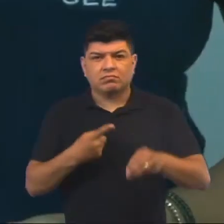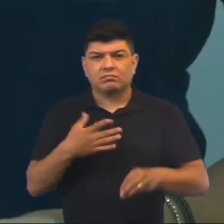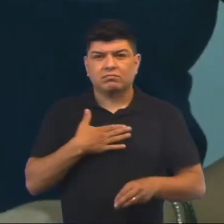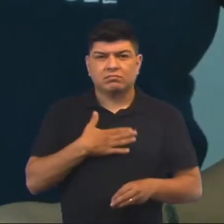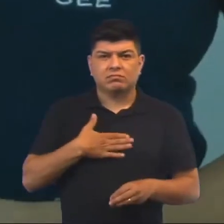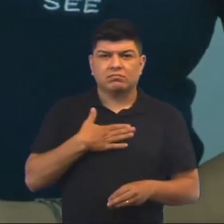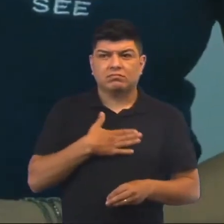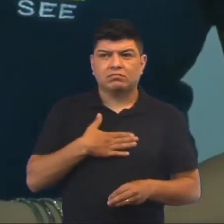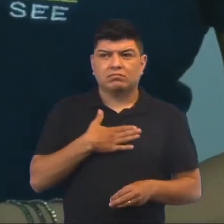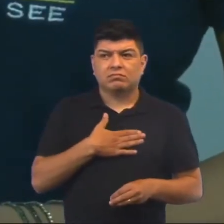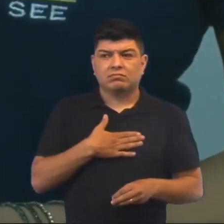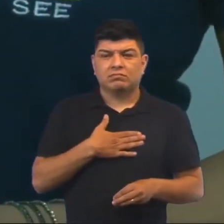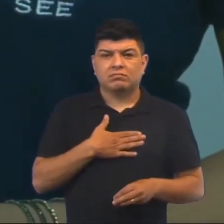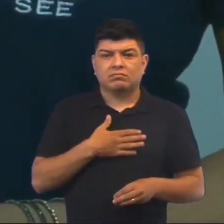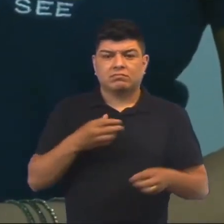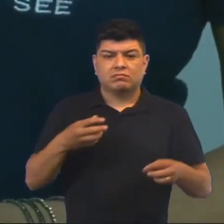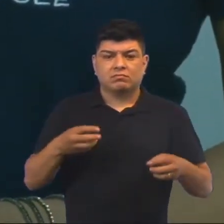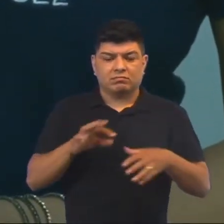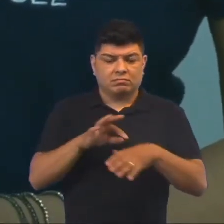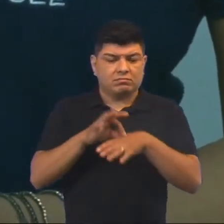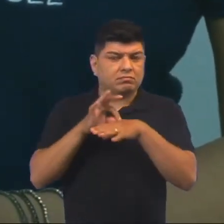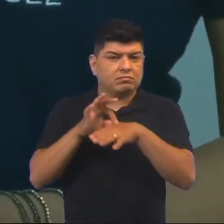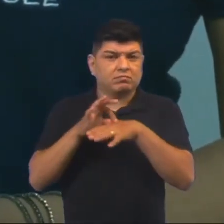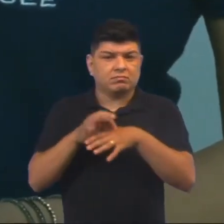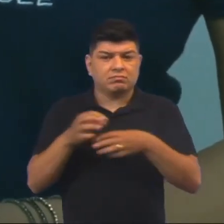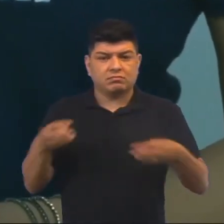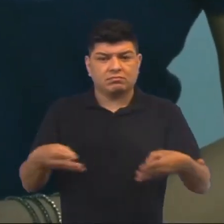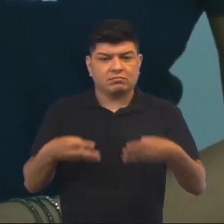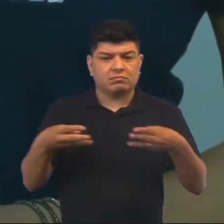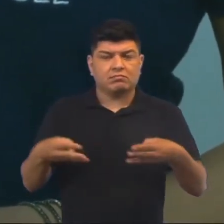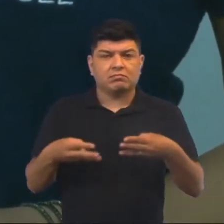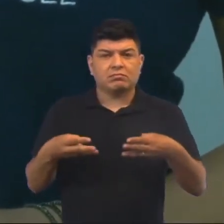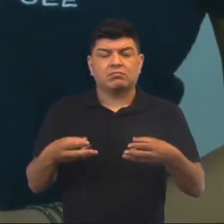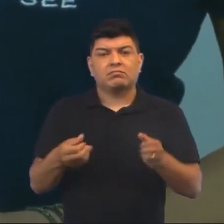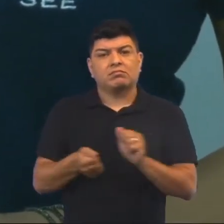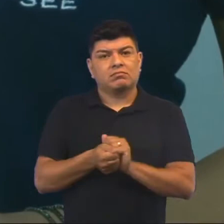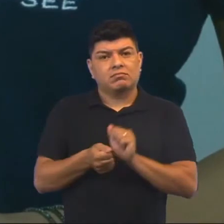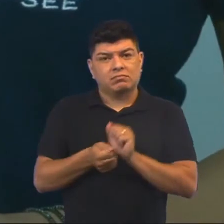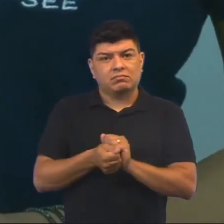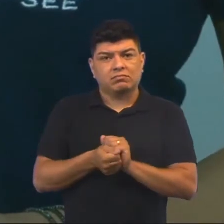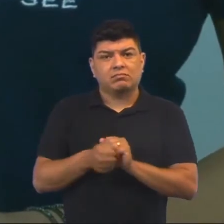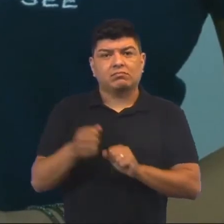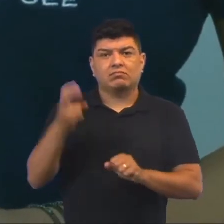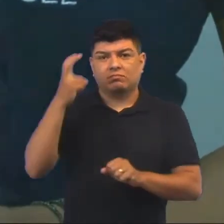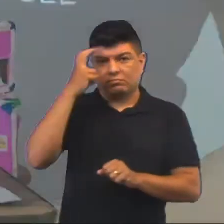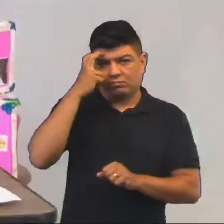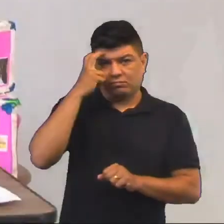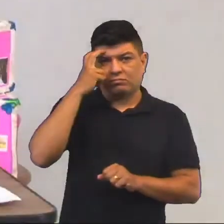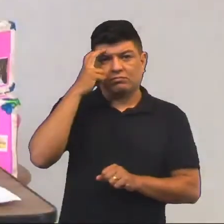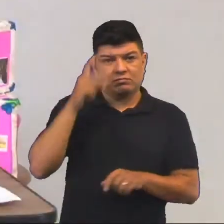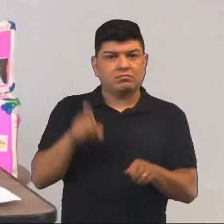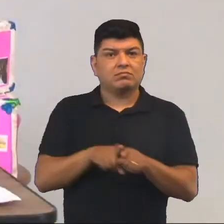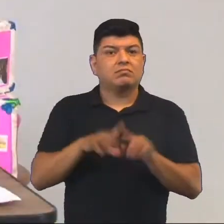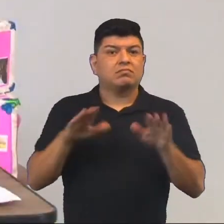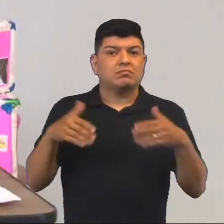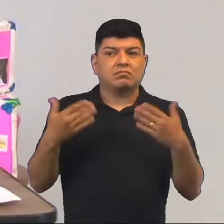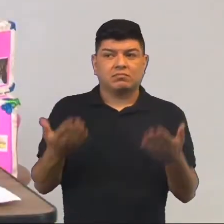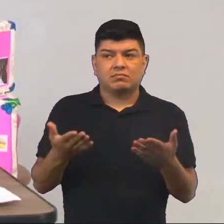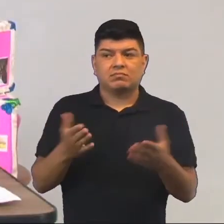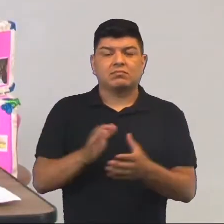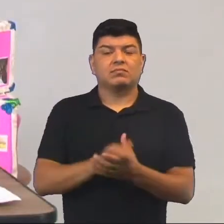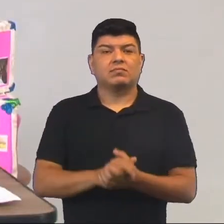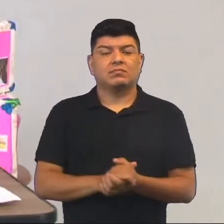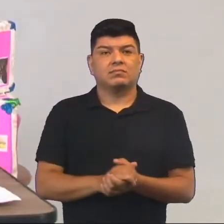legumes. Carne cozida com legumes faz parte da cultura. Vocês sabem qual é